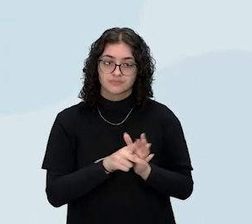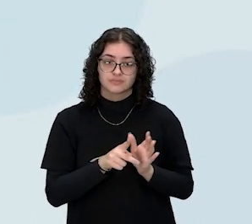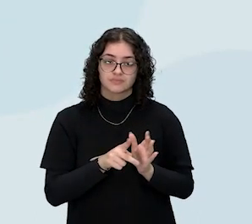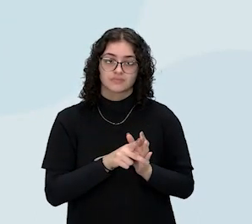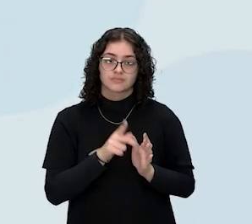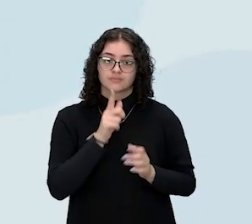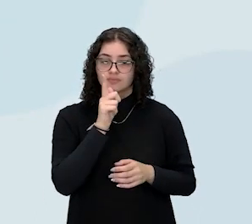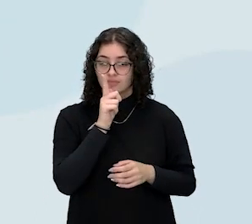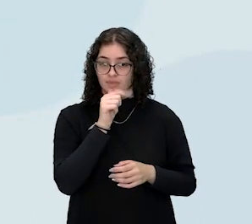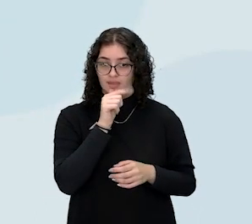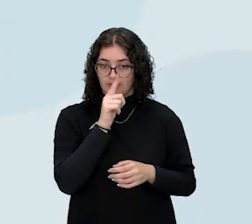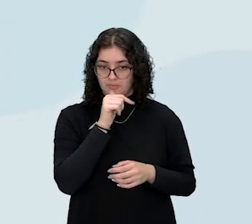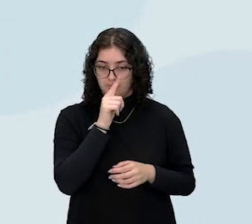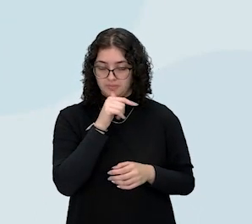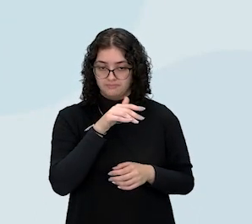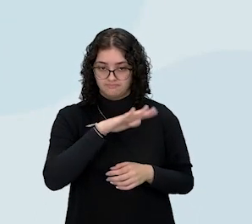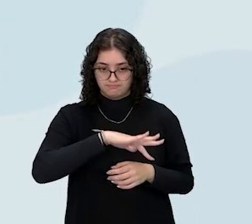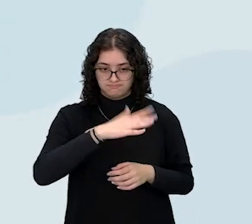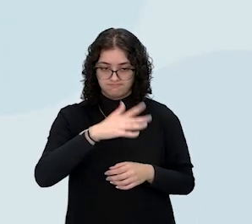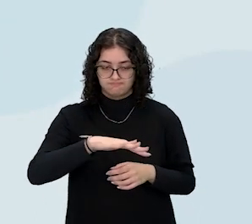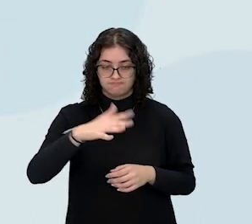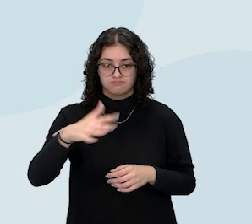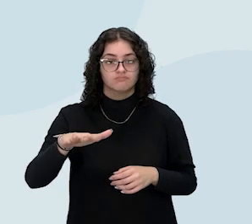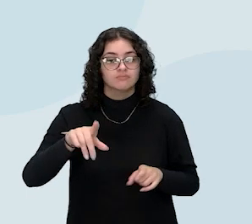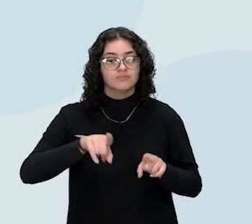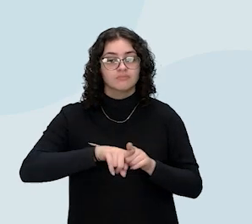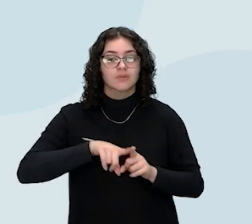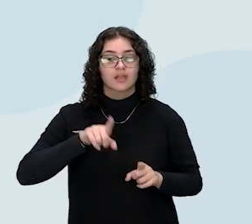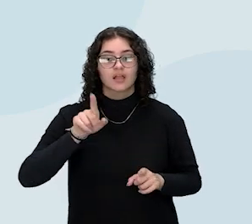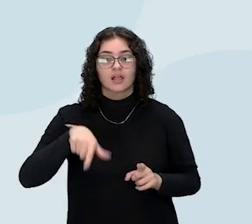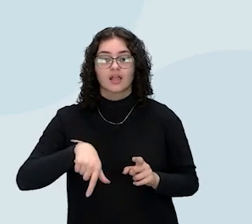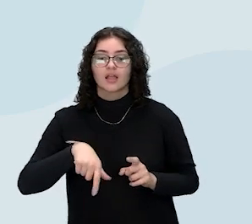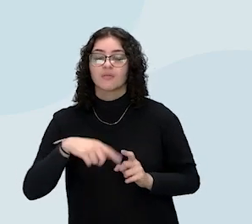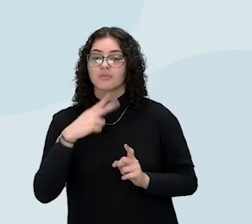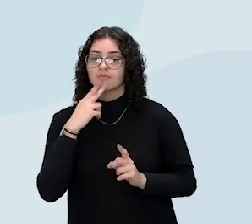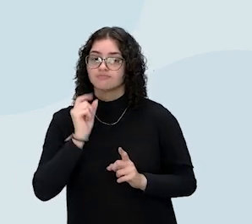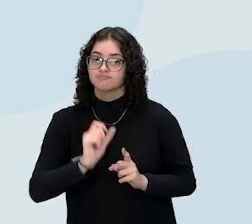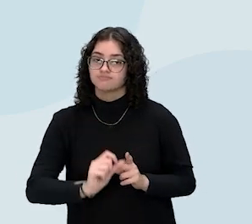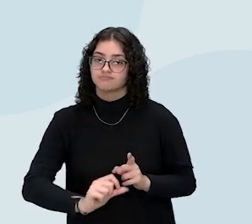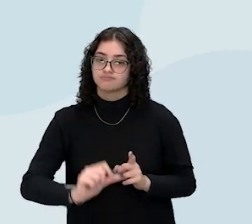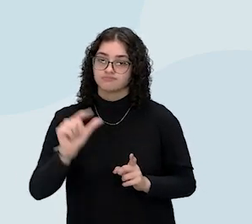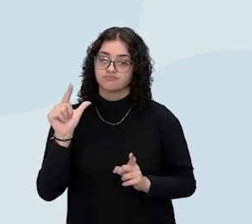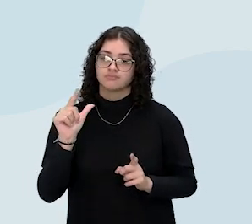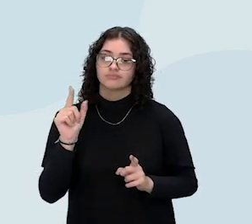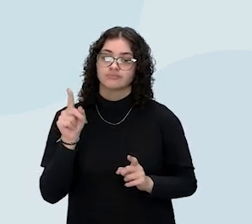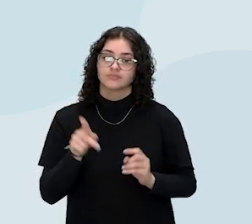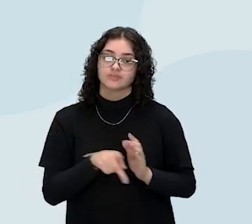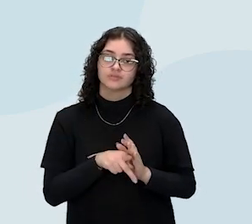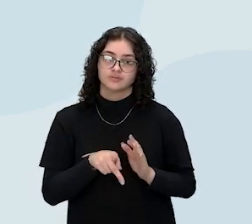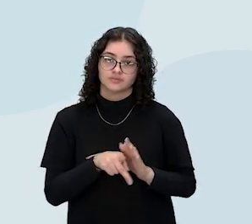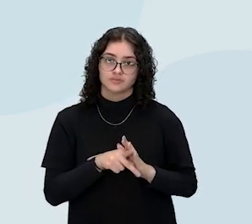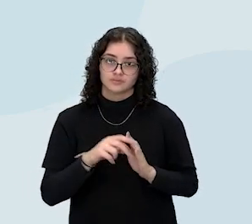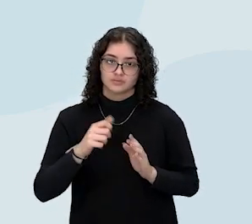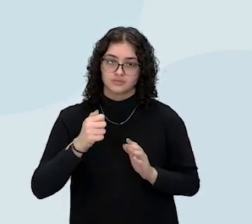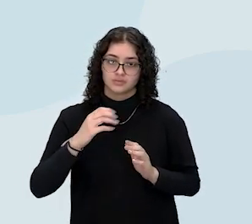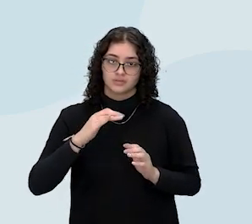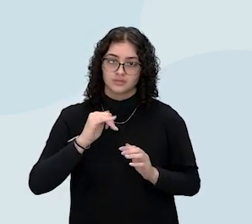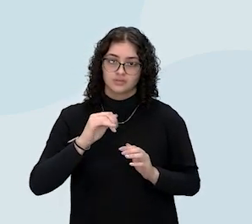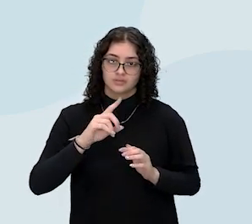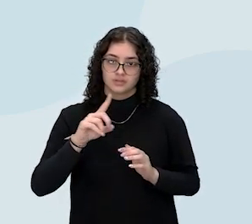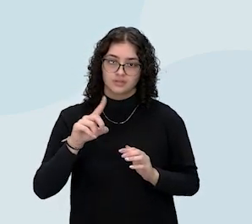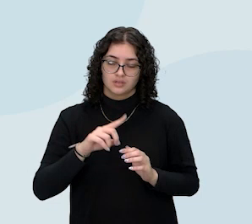litosfera e é um dos íons que faz com que aumente a acidez para